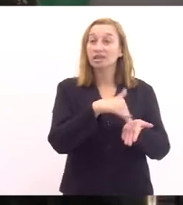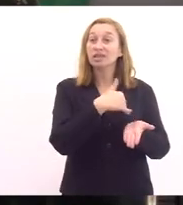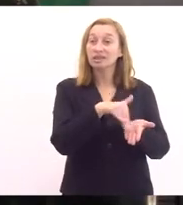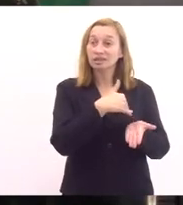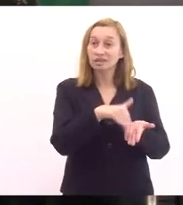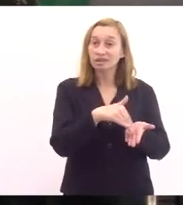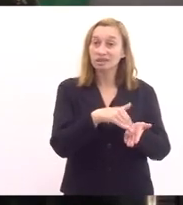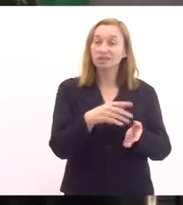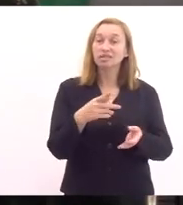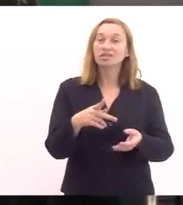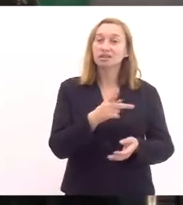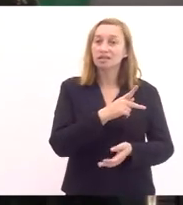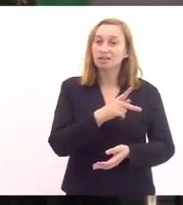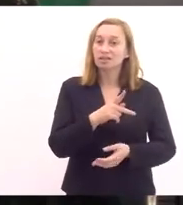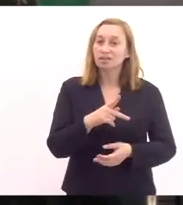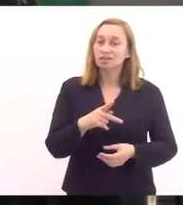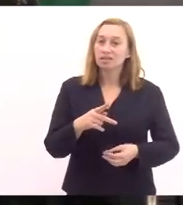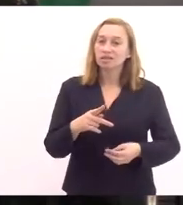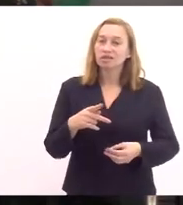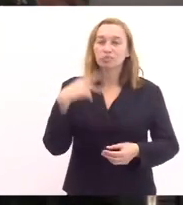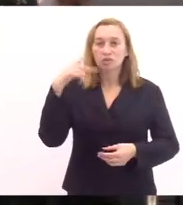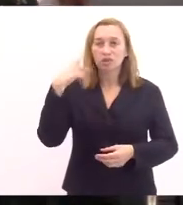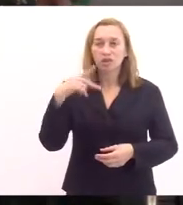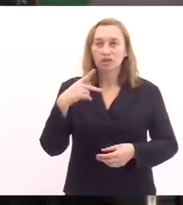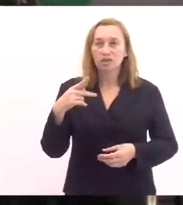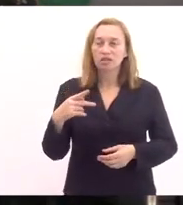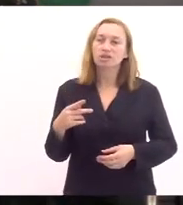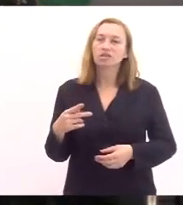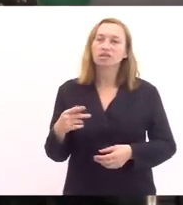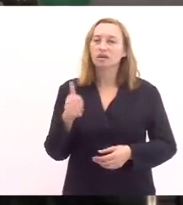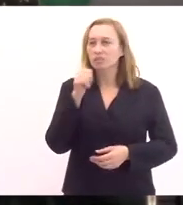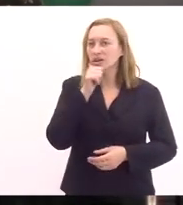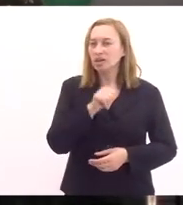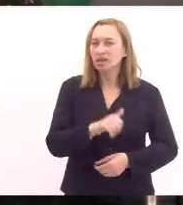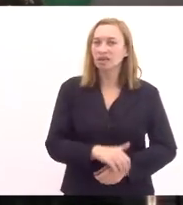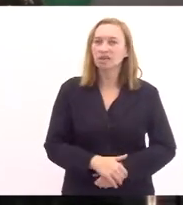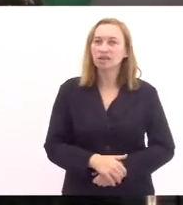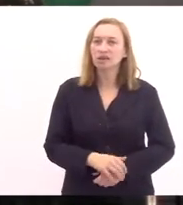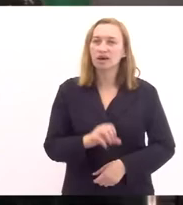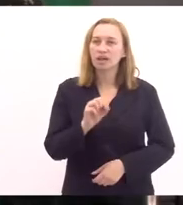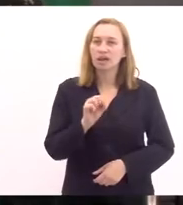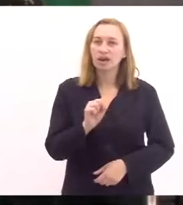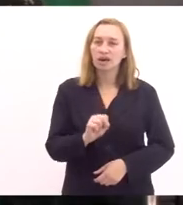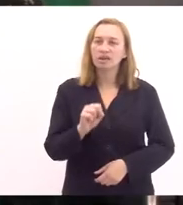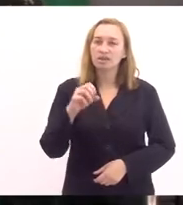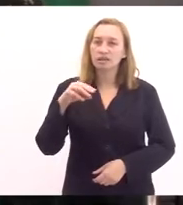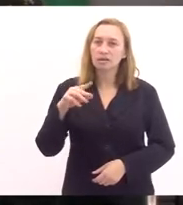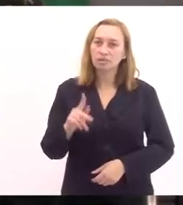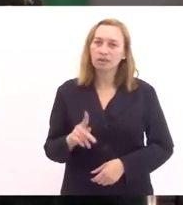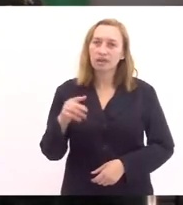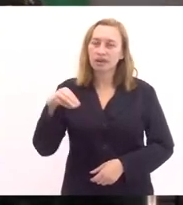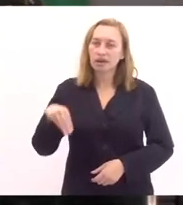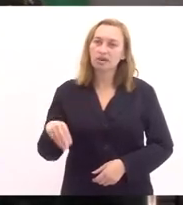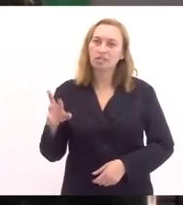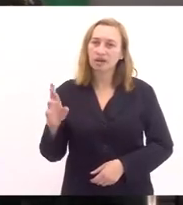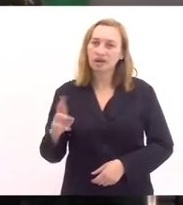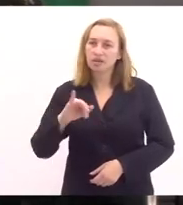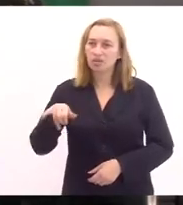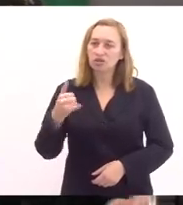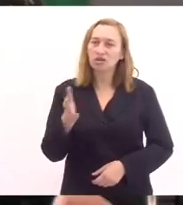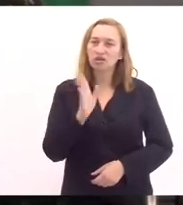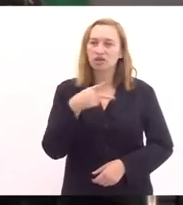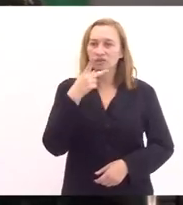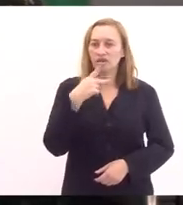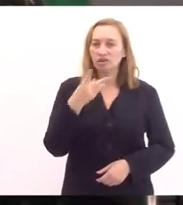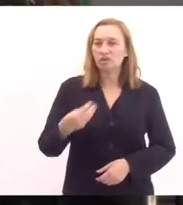Secretaria de políticas e promoção da mulher sbmrj a Monalisa Alves que a